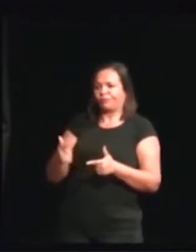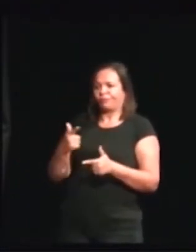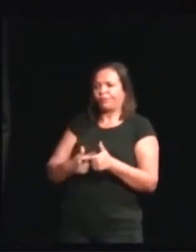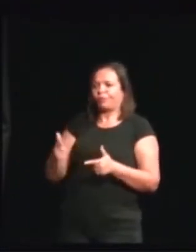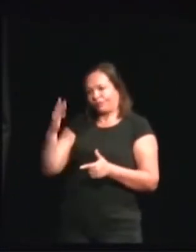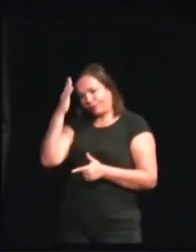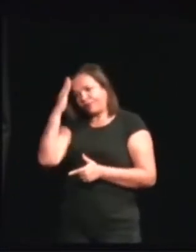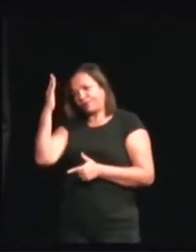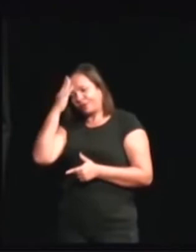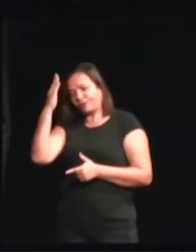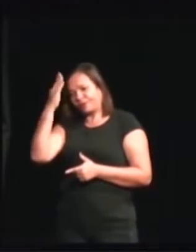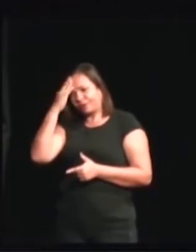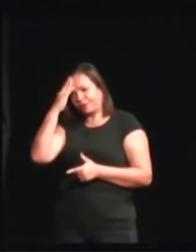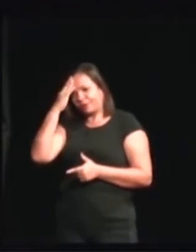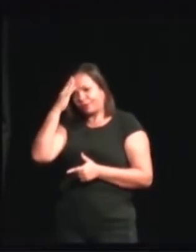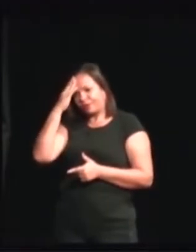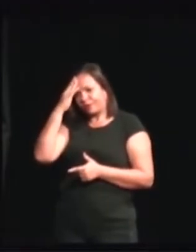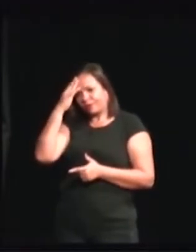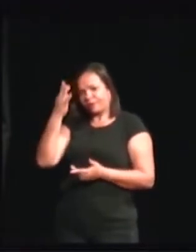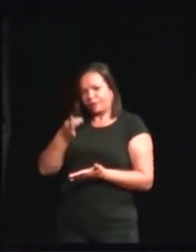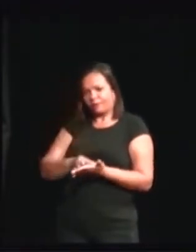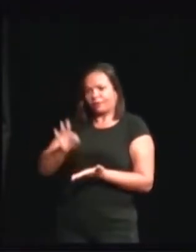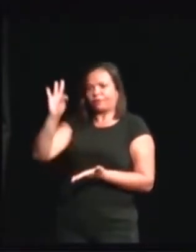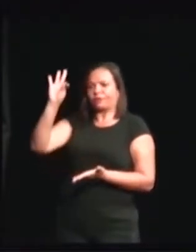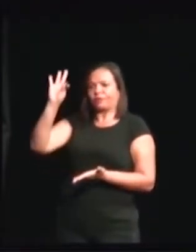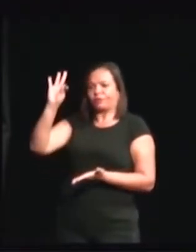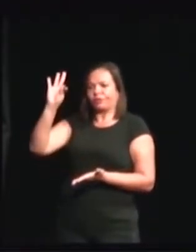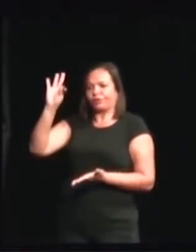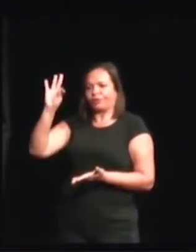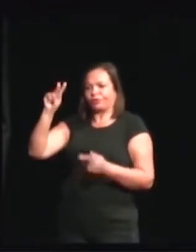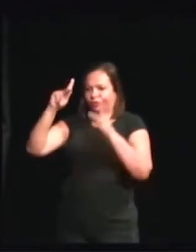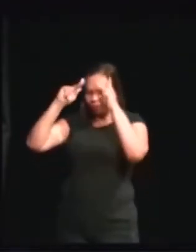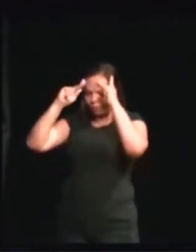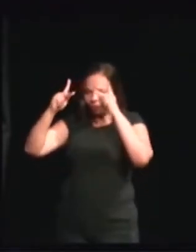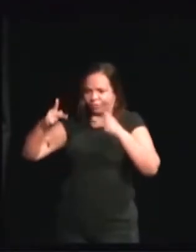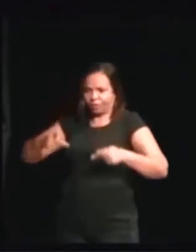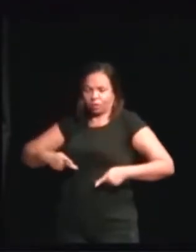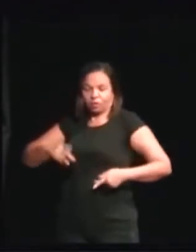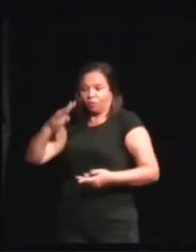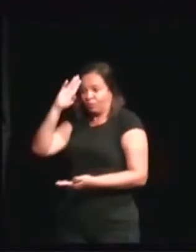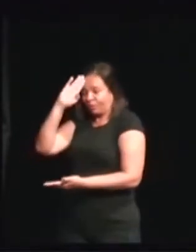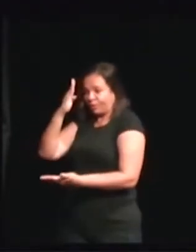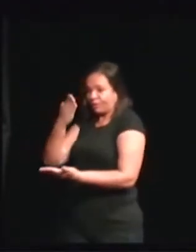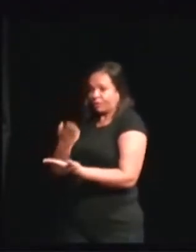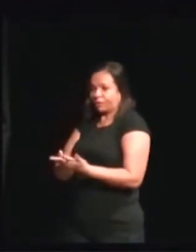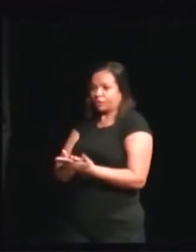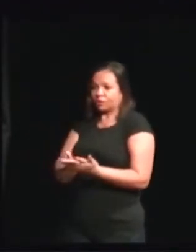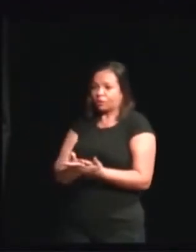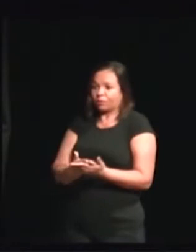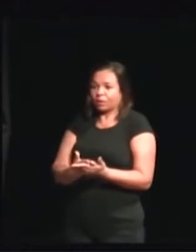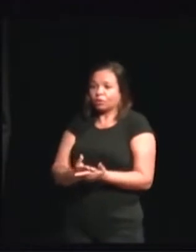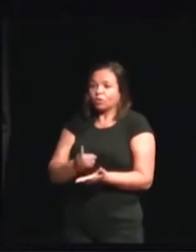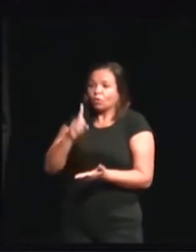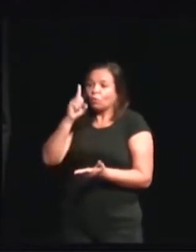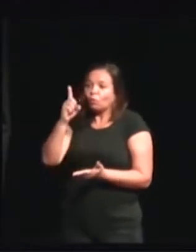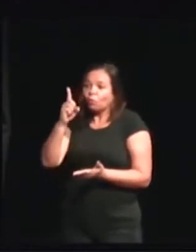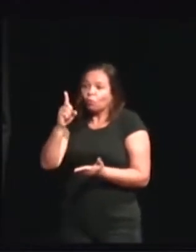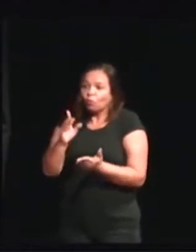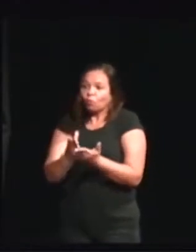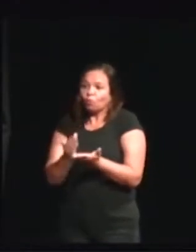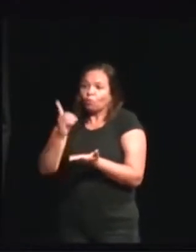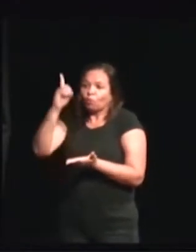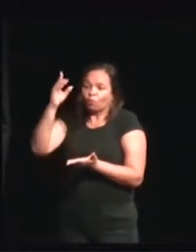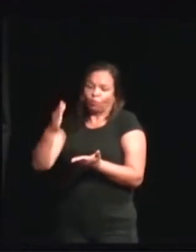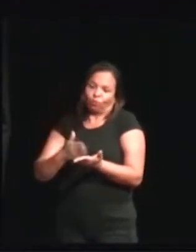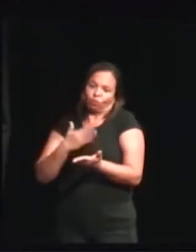humana, que sempre criou conflito por traduções ou por acreditar que apenas num livro humano estaria